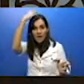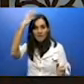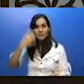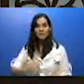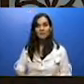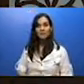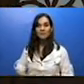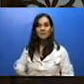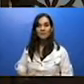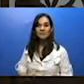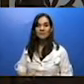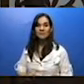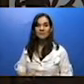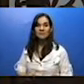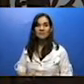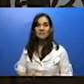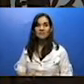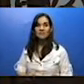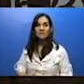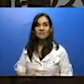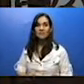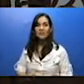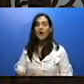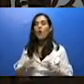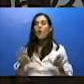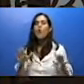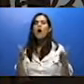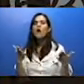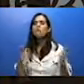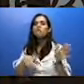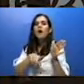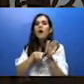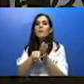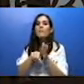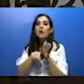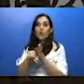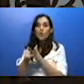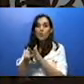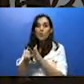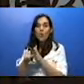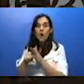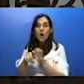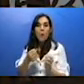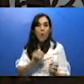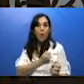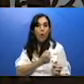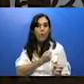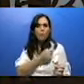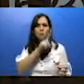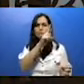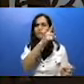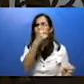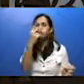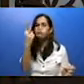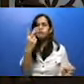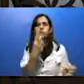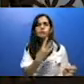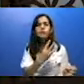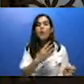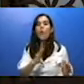vamos ver aqui qual vai ser a nossa pergunta nós colocamos um número para facilitar pra criança